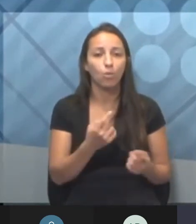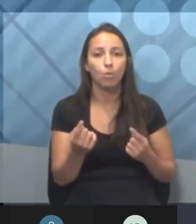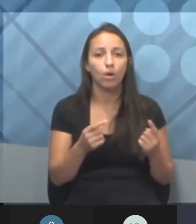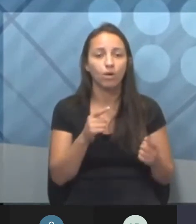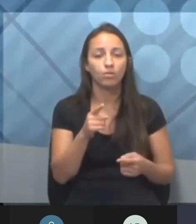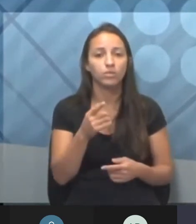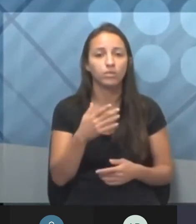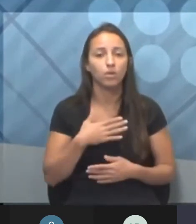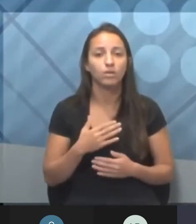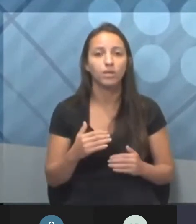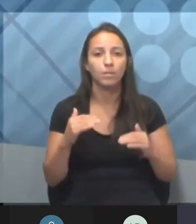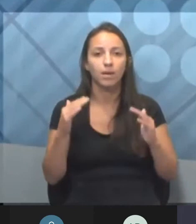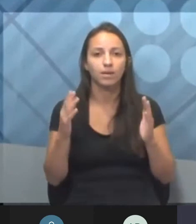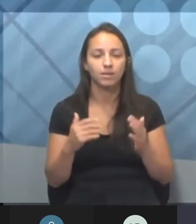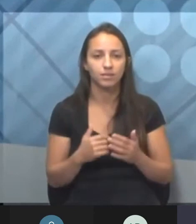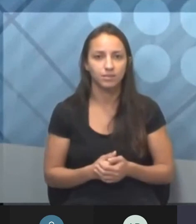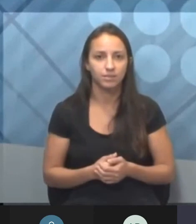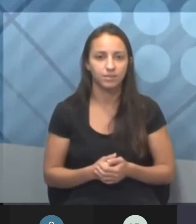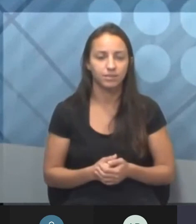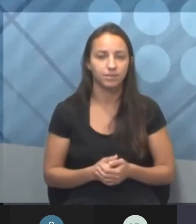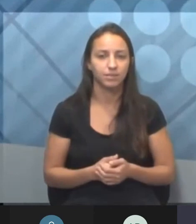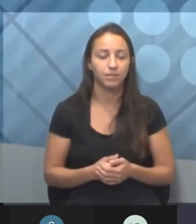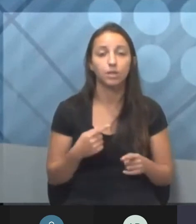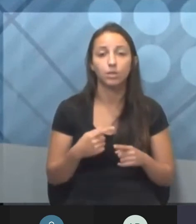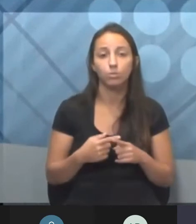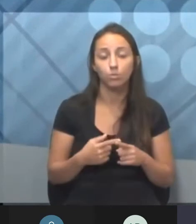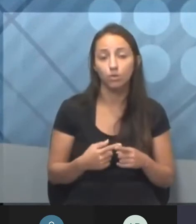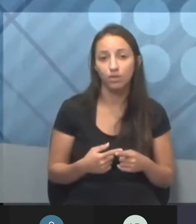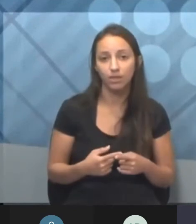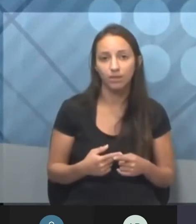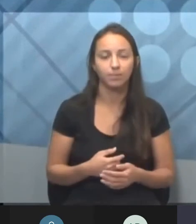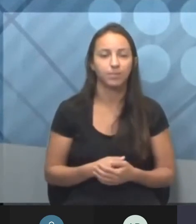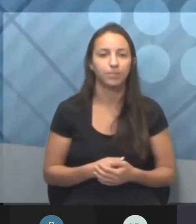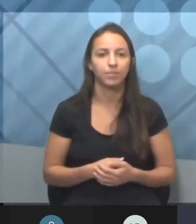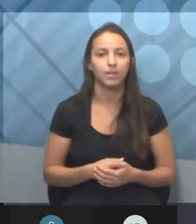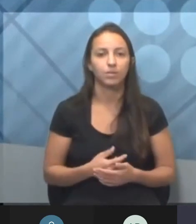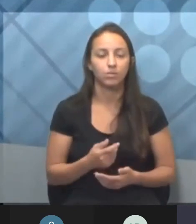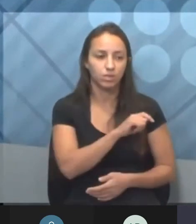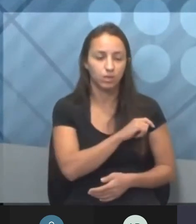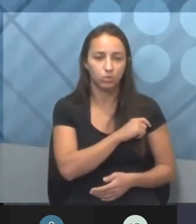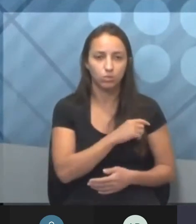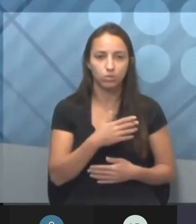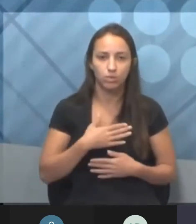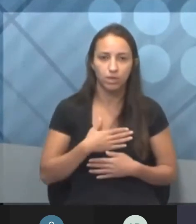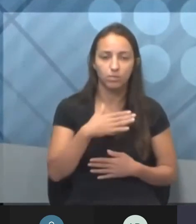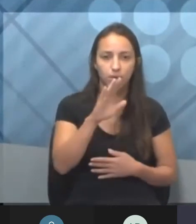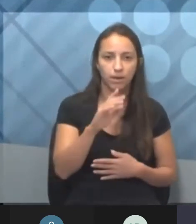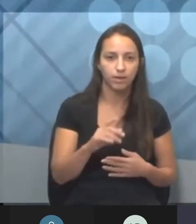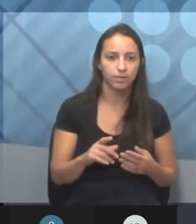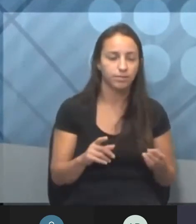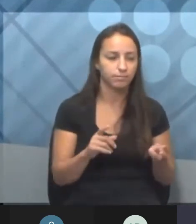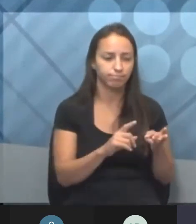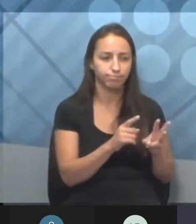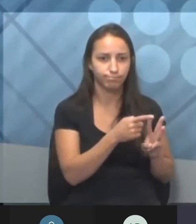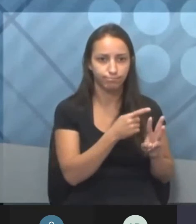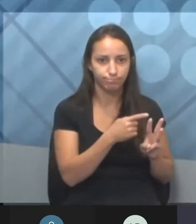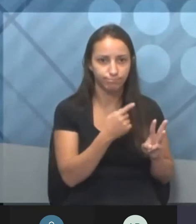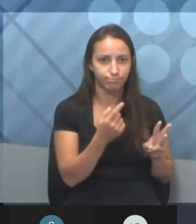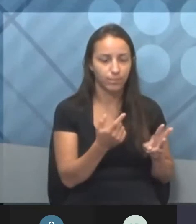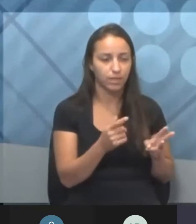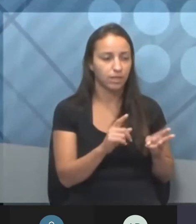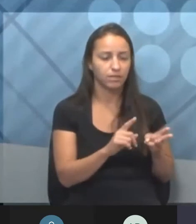qual seria a primeira escolha e qual seria a última escolha, e por que de cada um. Então, os alunos falam, nossa, não, esse é o menos preferido, minha